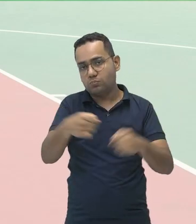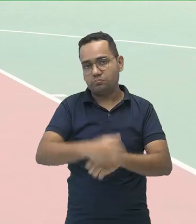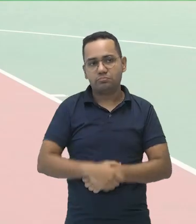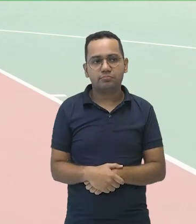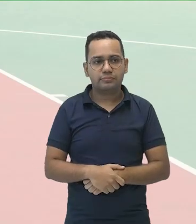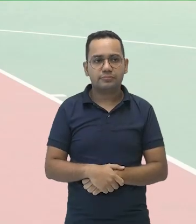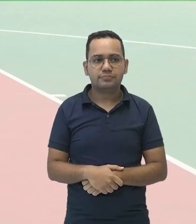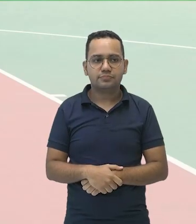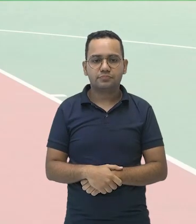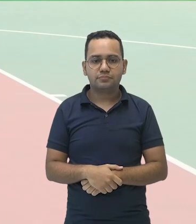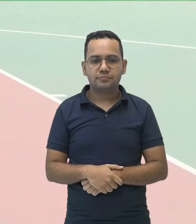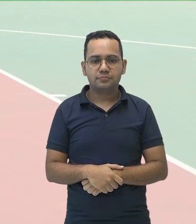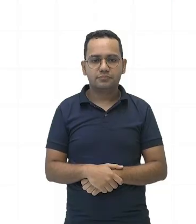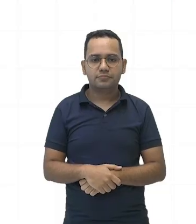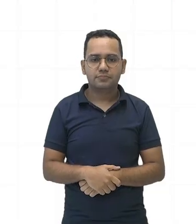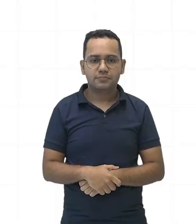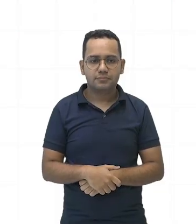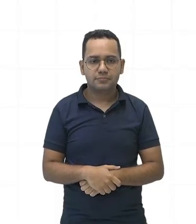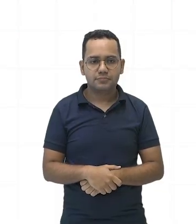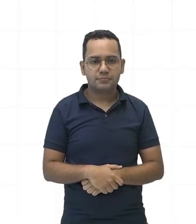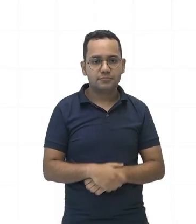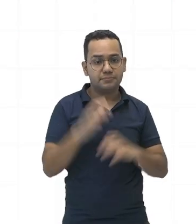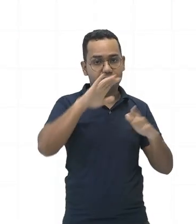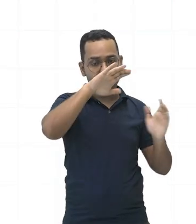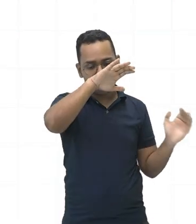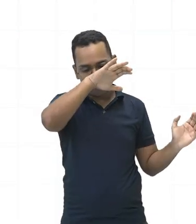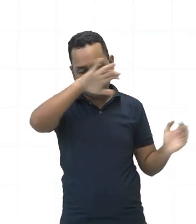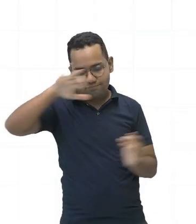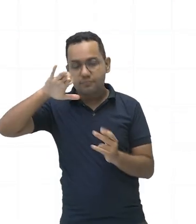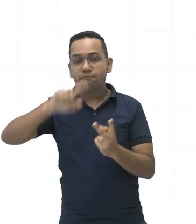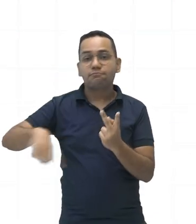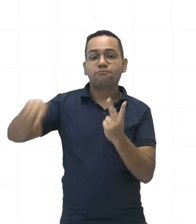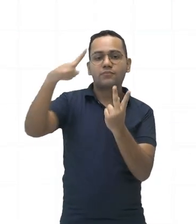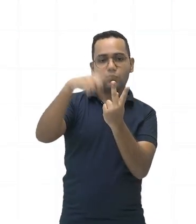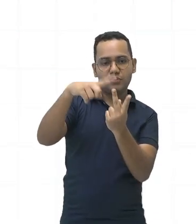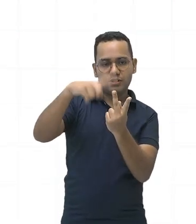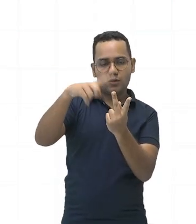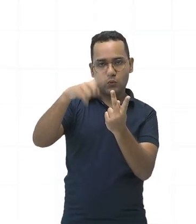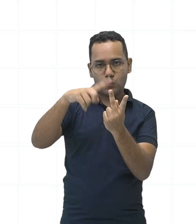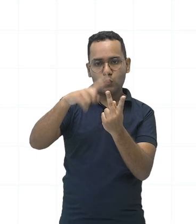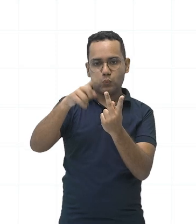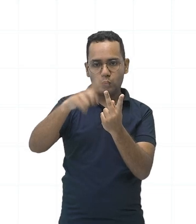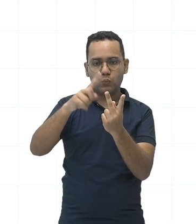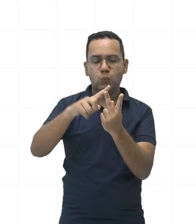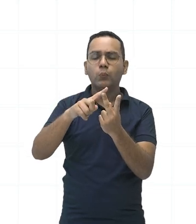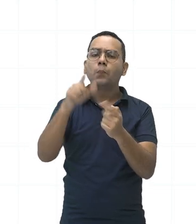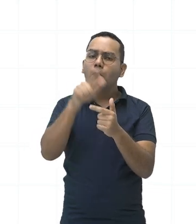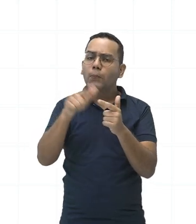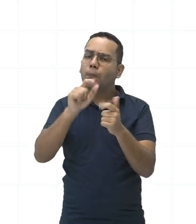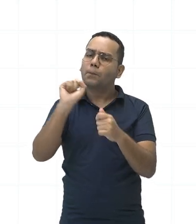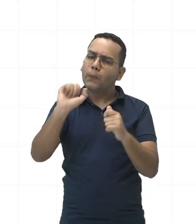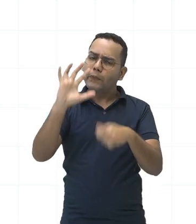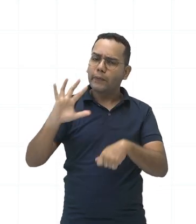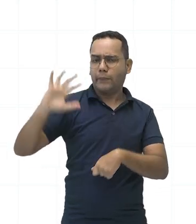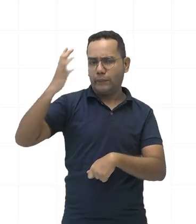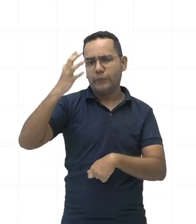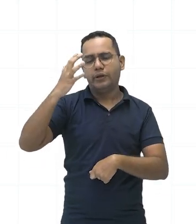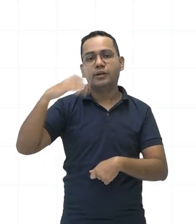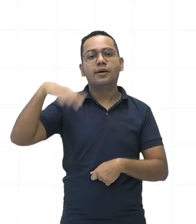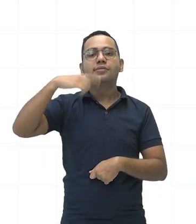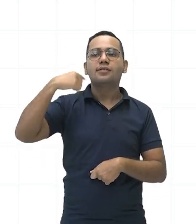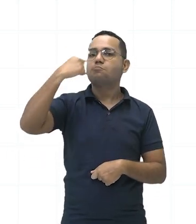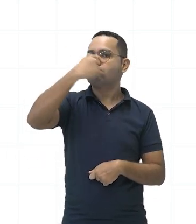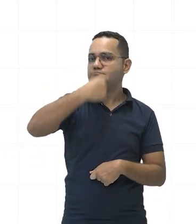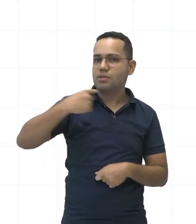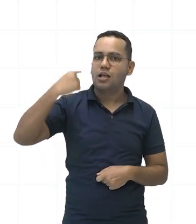bom? Prosseguindo, um outro tipo de lesão que pode ocorrer ali, outro tipo de traumatismo, né, de boca e dente,